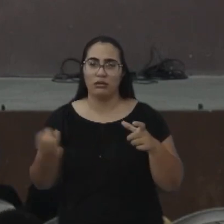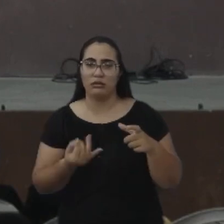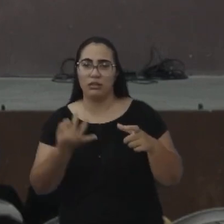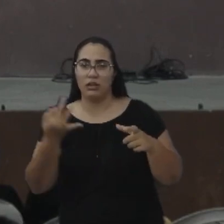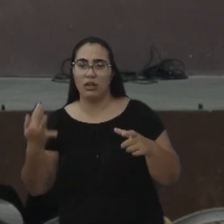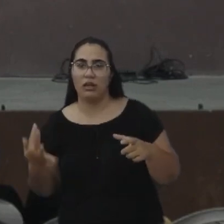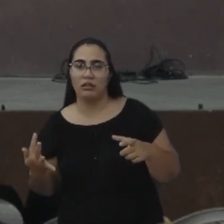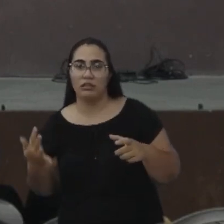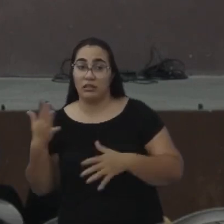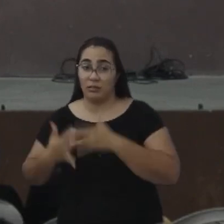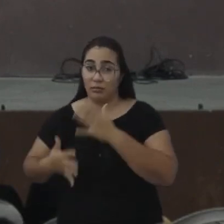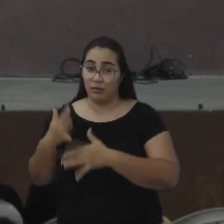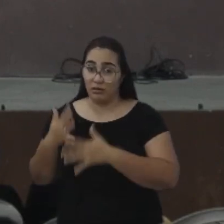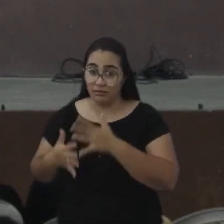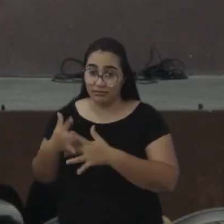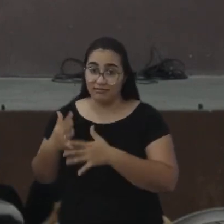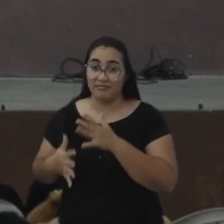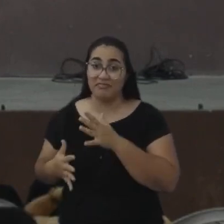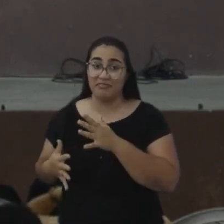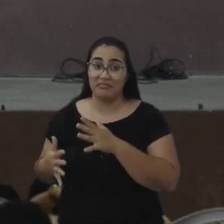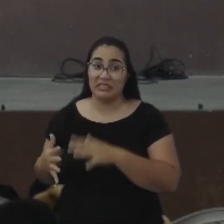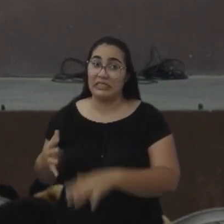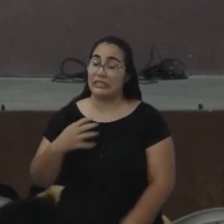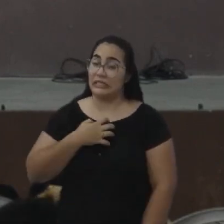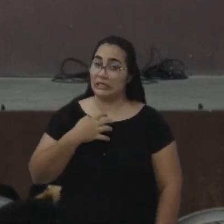atrapalha, incomoda.